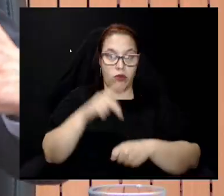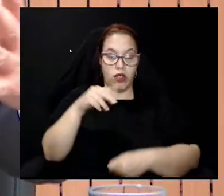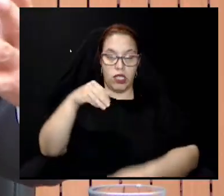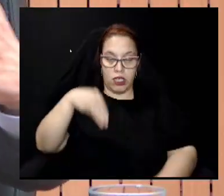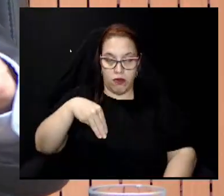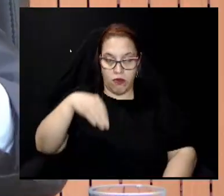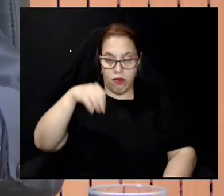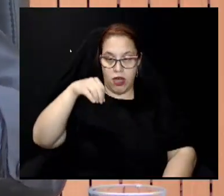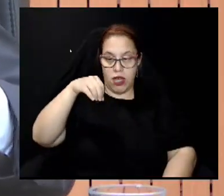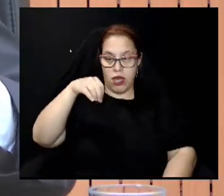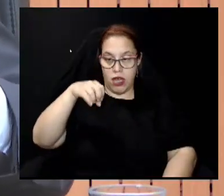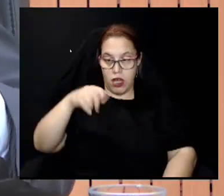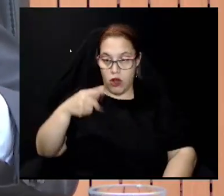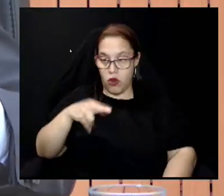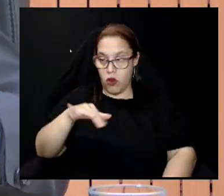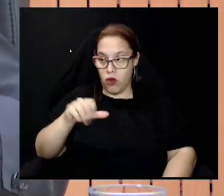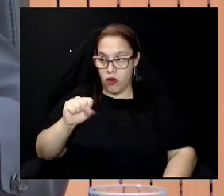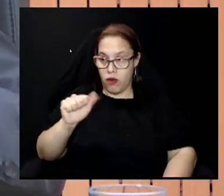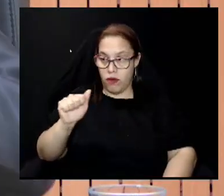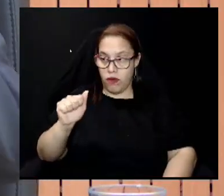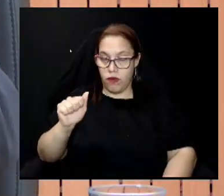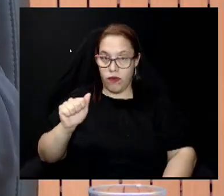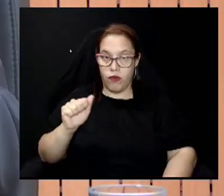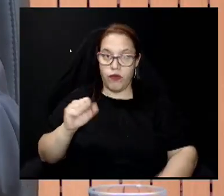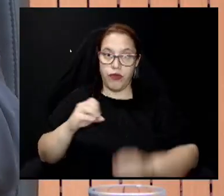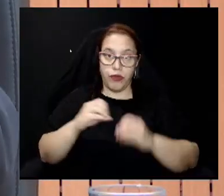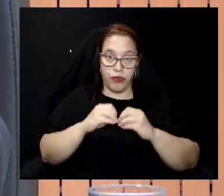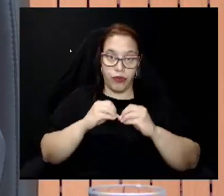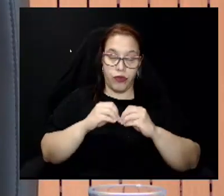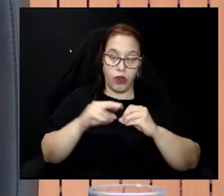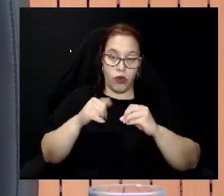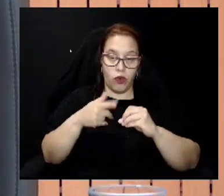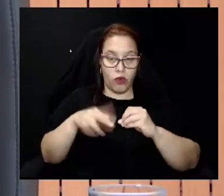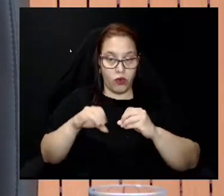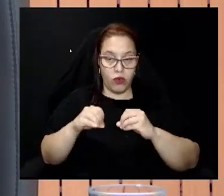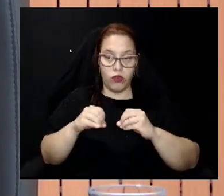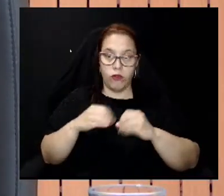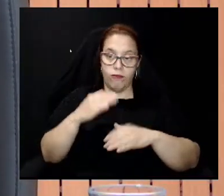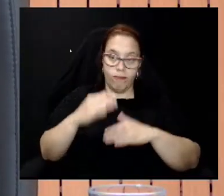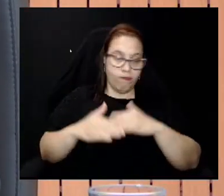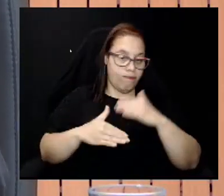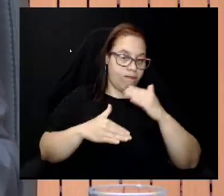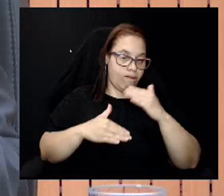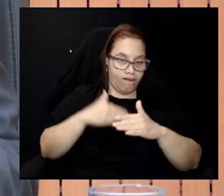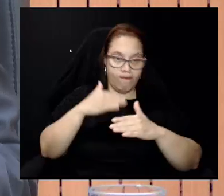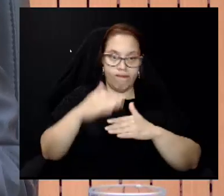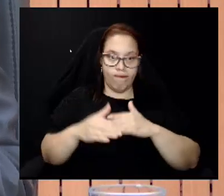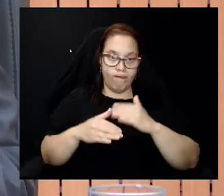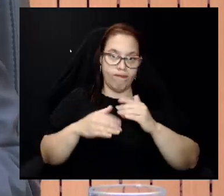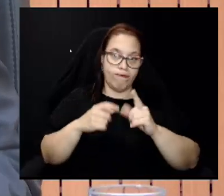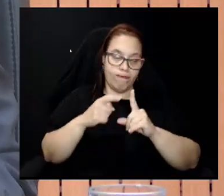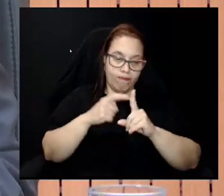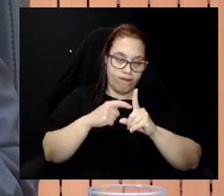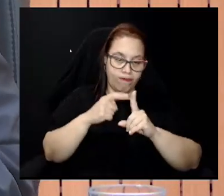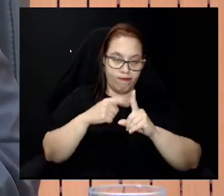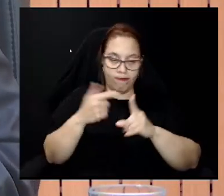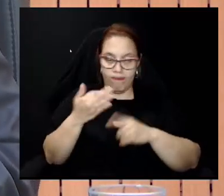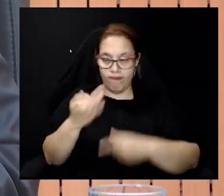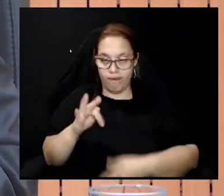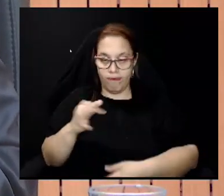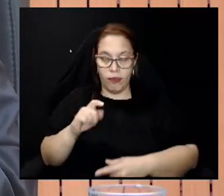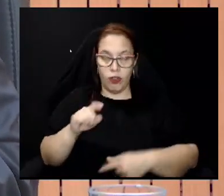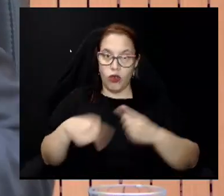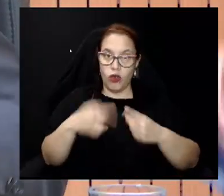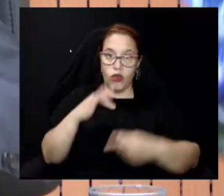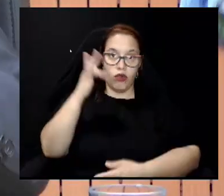longo da vida dessa mulher, ela foi ovulando, essas ovulações foi criando essa cicatriz ali. Se ela tinha algum outro fator de risco